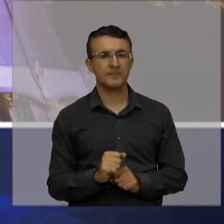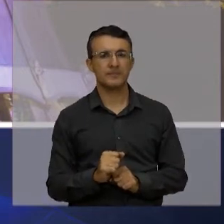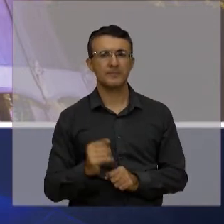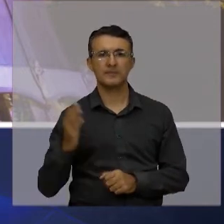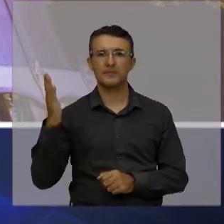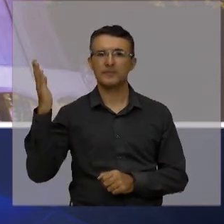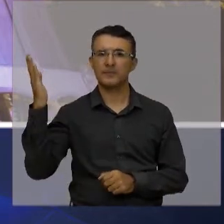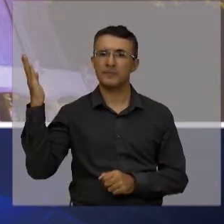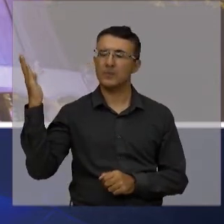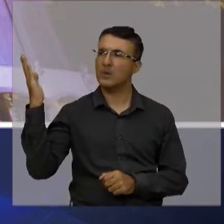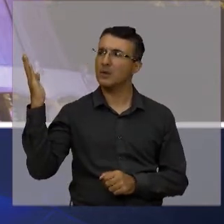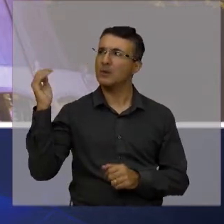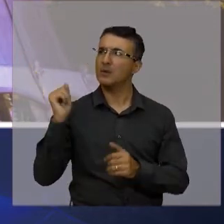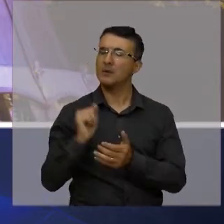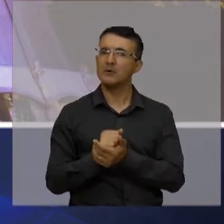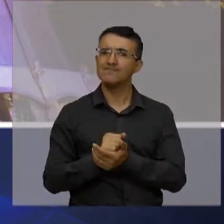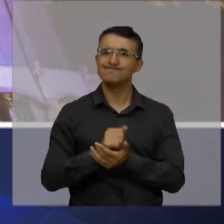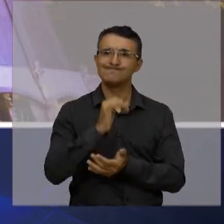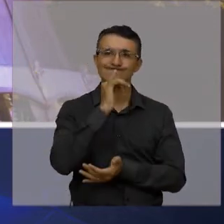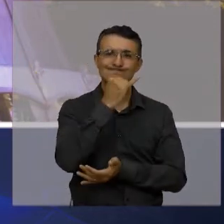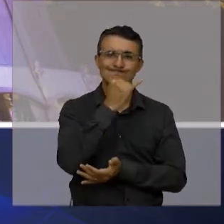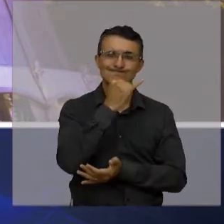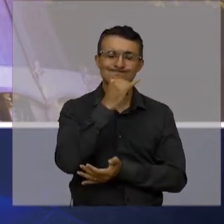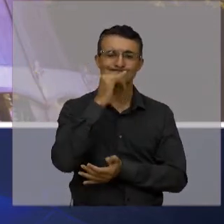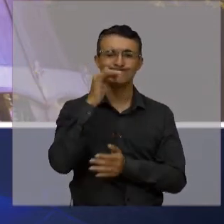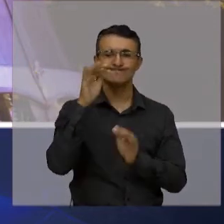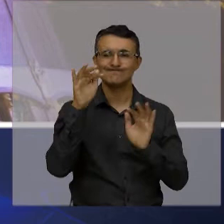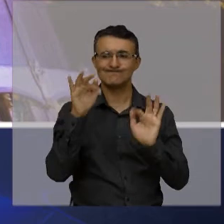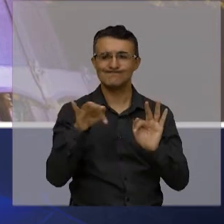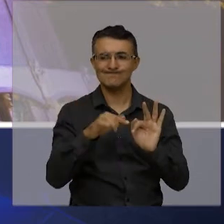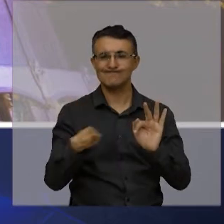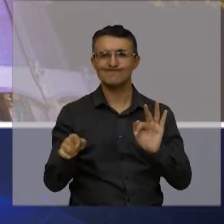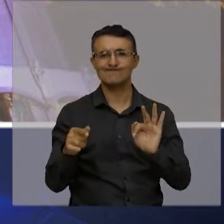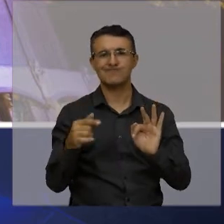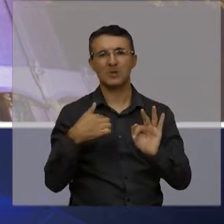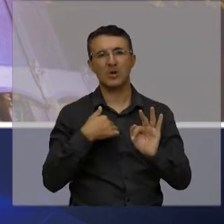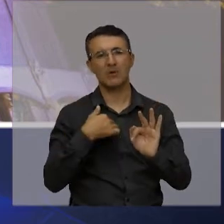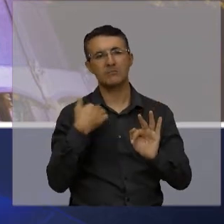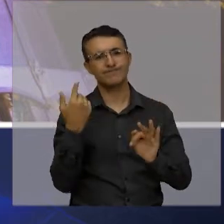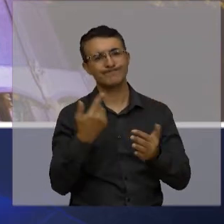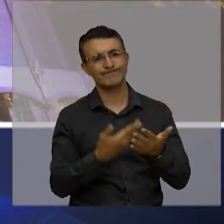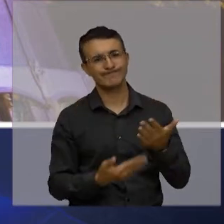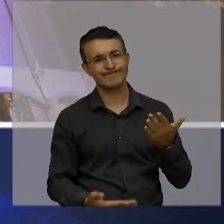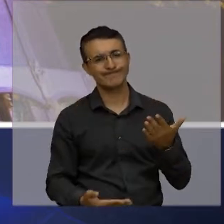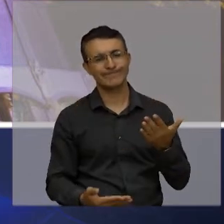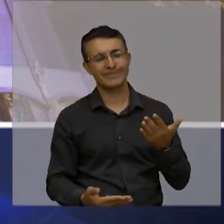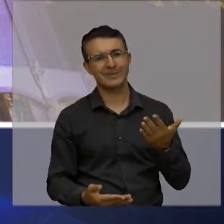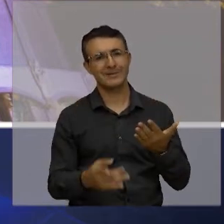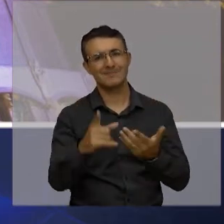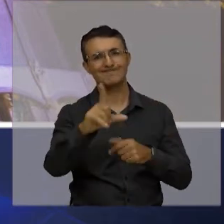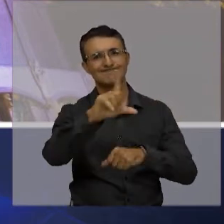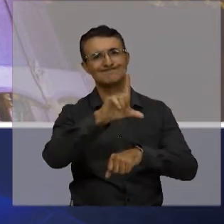Infelizmente, nesse final de semana, nós perdemos uma grande liderança